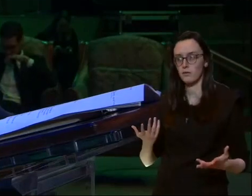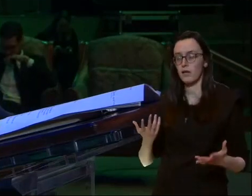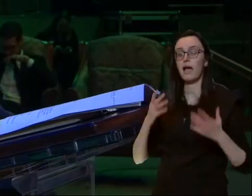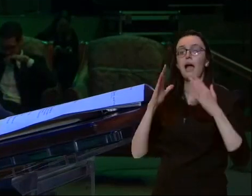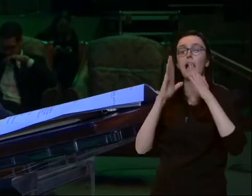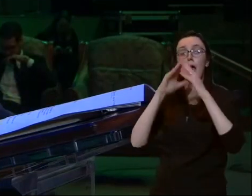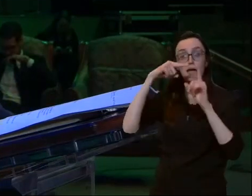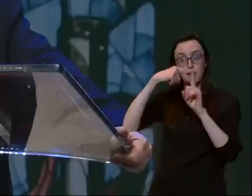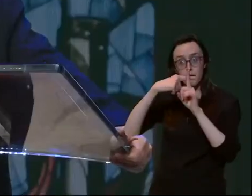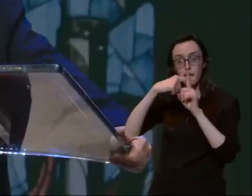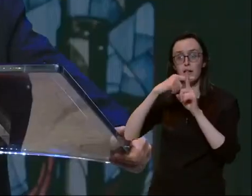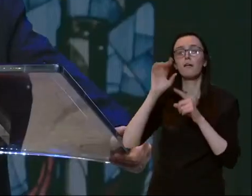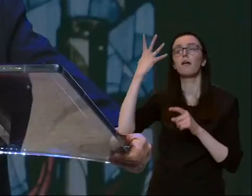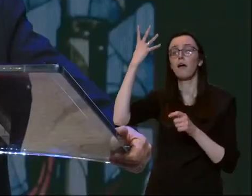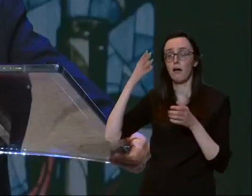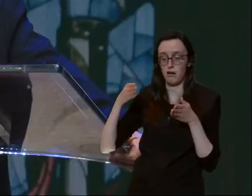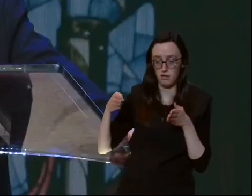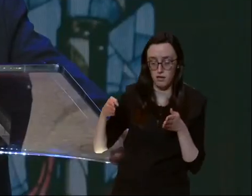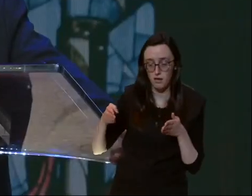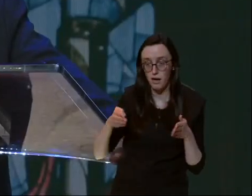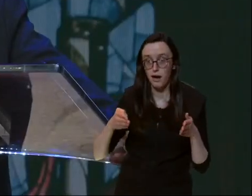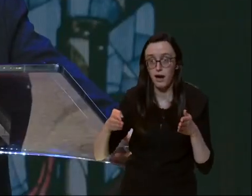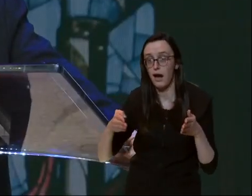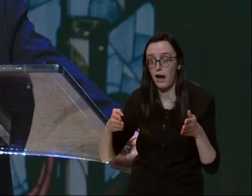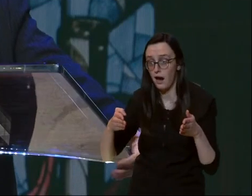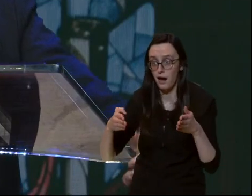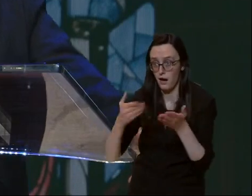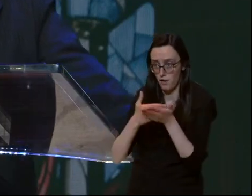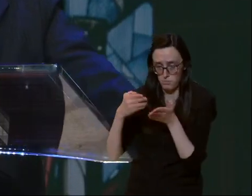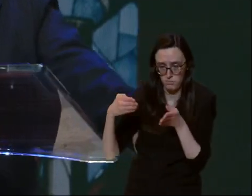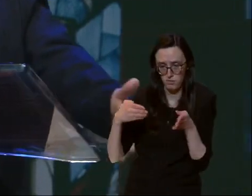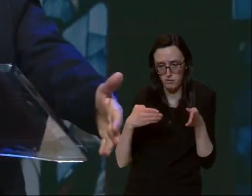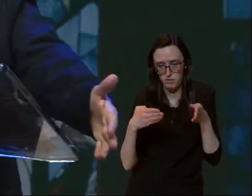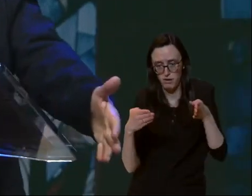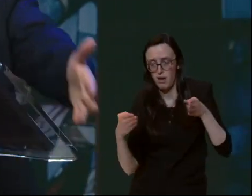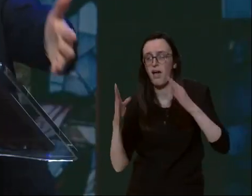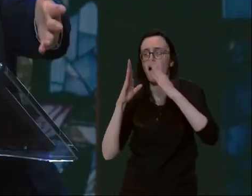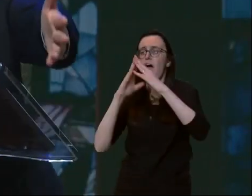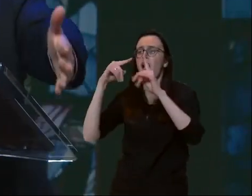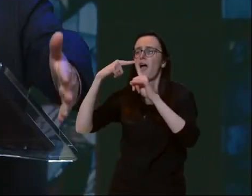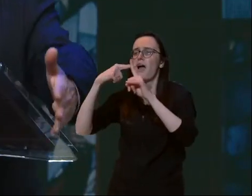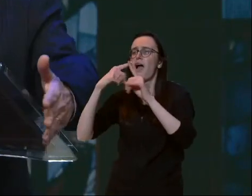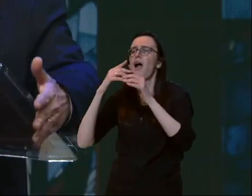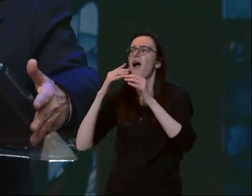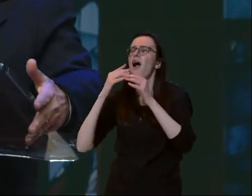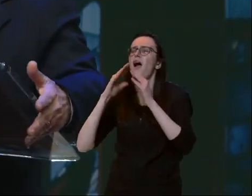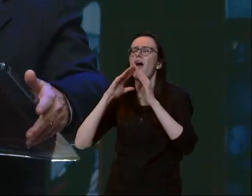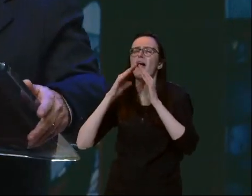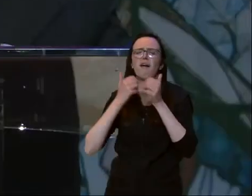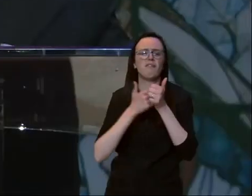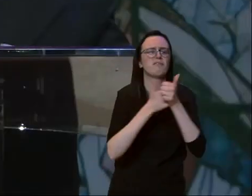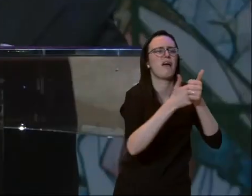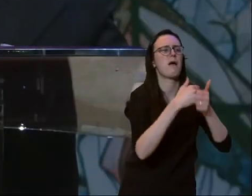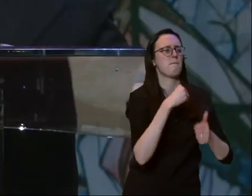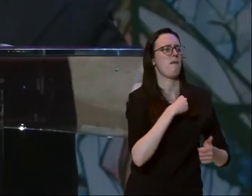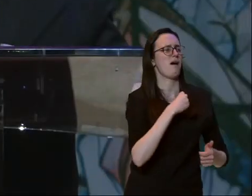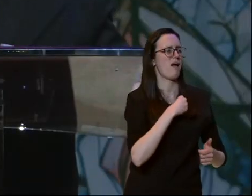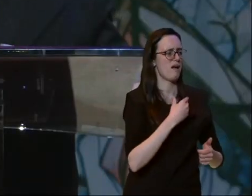A igreja está tomando um rumo que ela está se adaptando lentamente ao